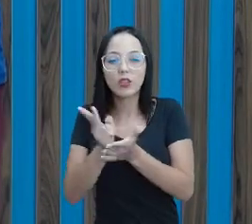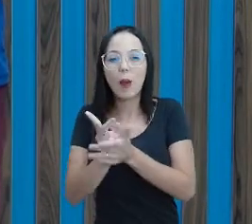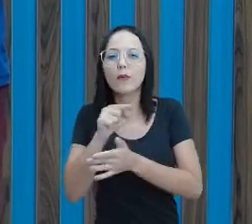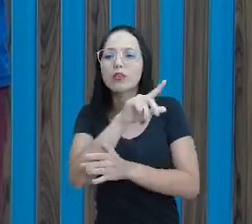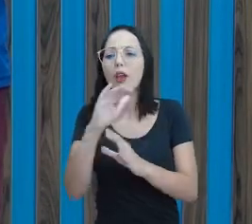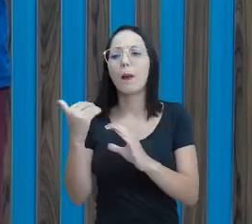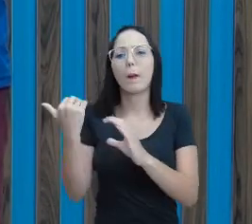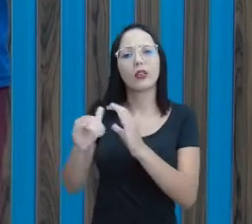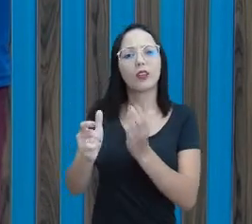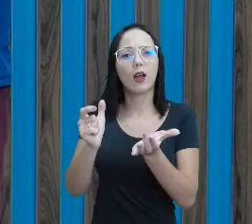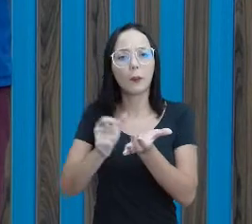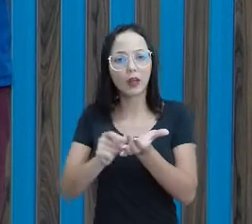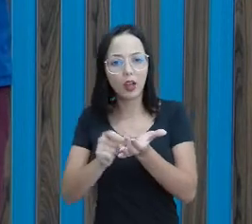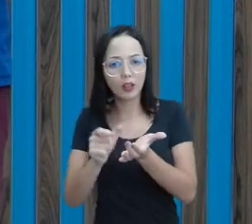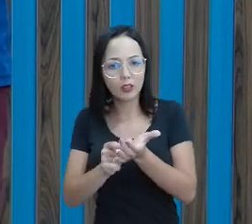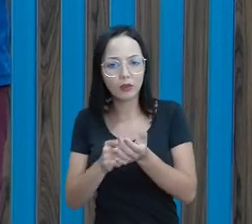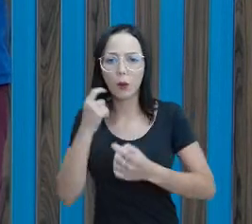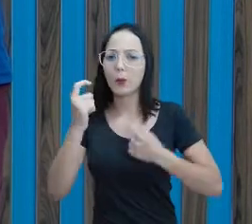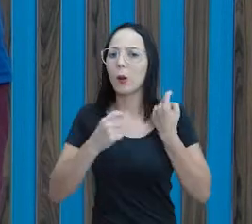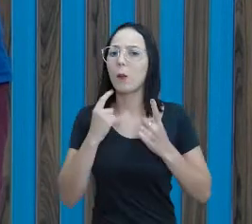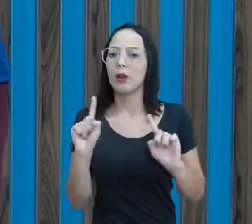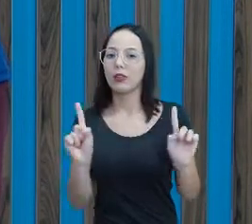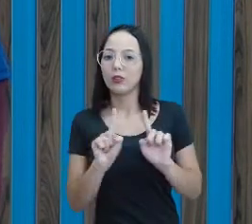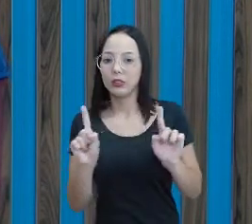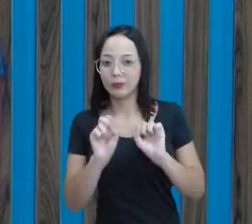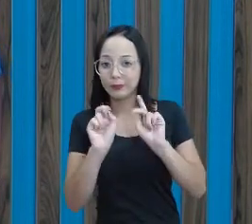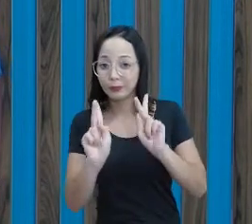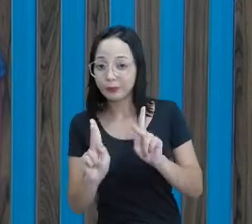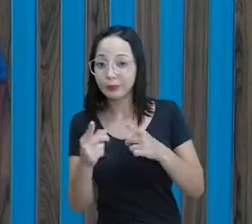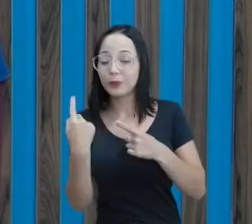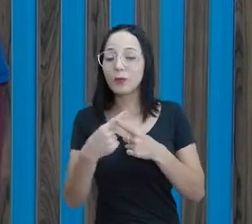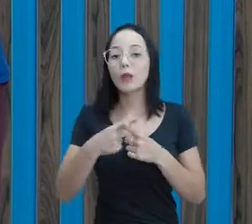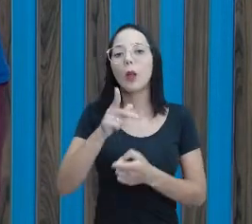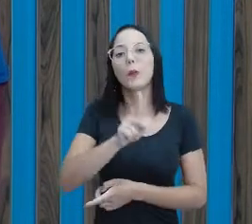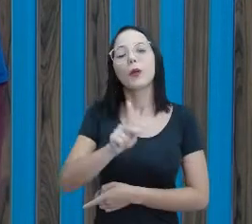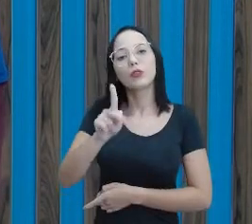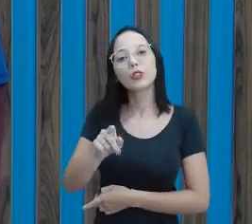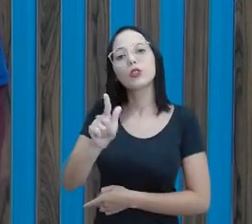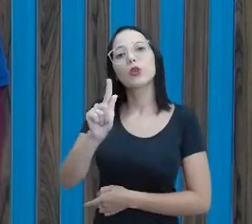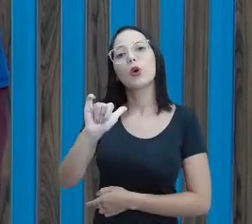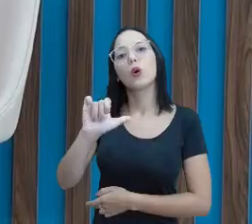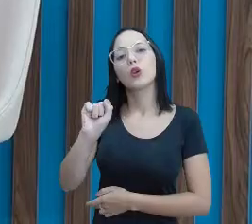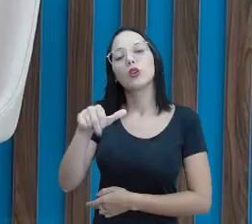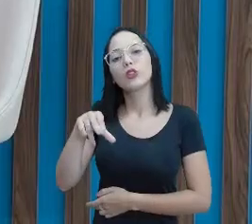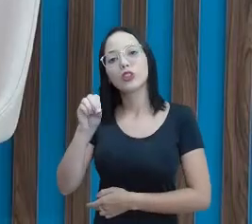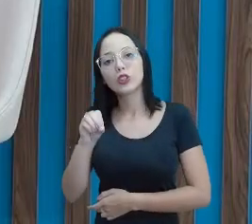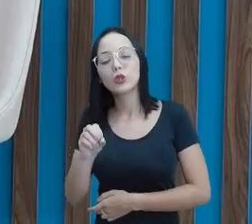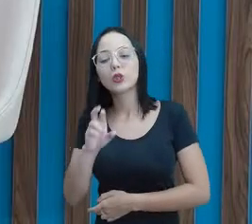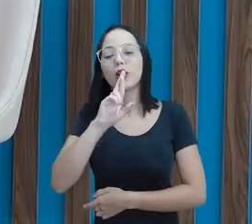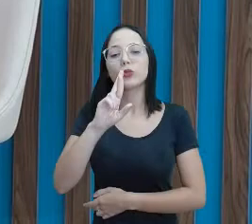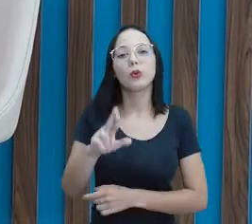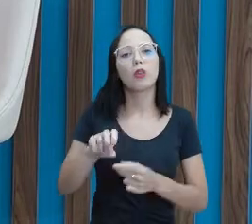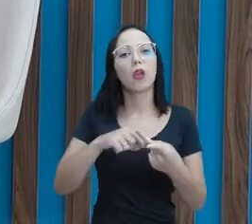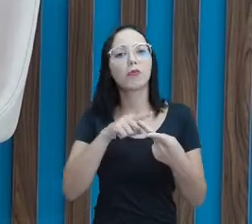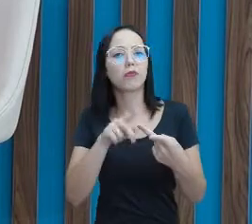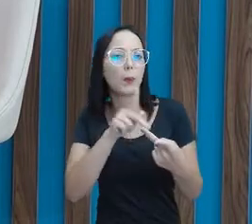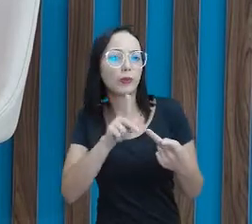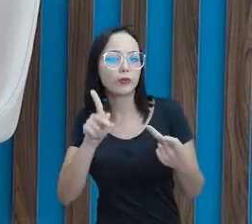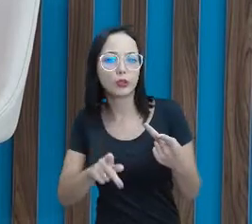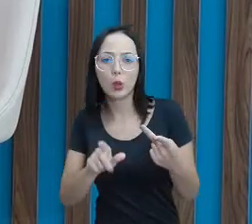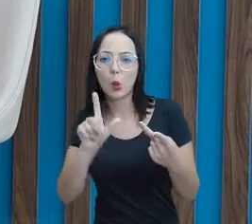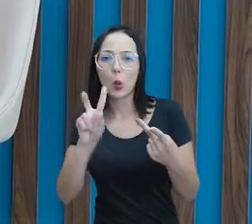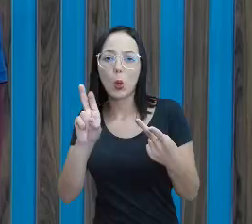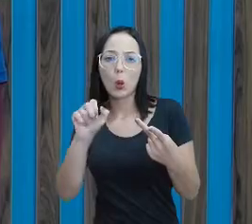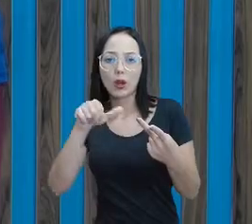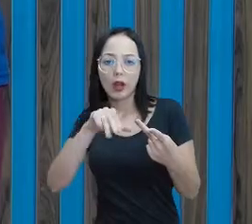mensagem pelo aplicativo, não aperreia não, tá? Tá aqui o professor Gilson, na hora vai responder, ou a professora Vanessa. Na aula do